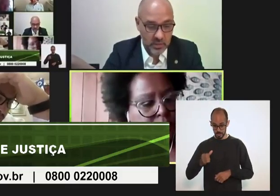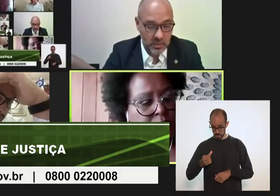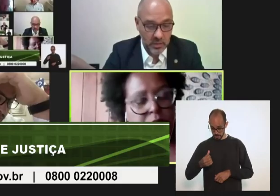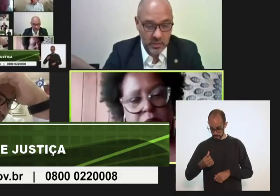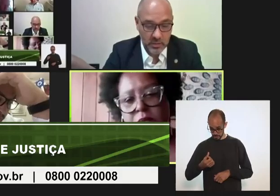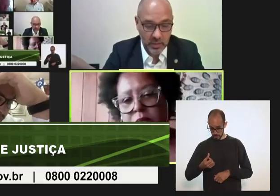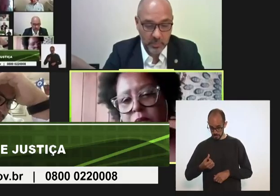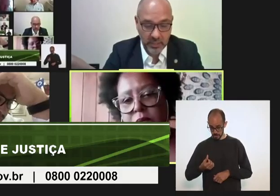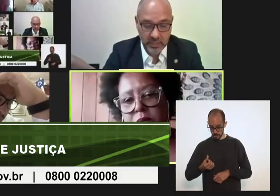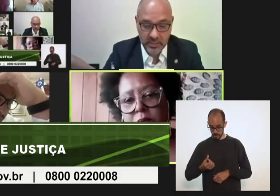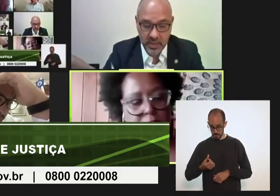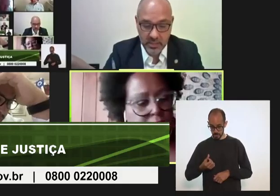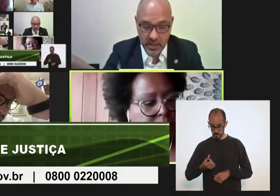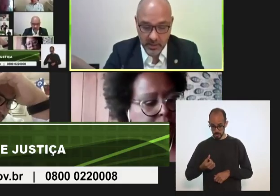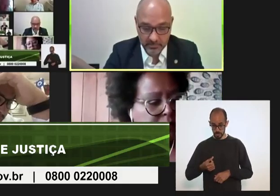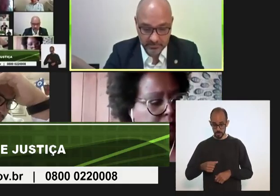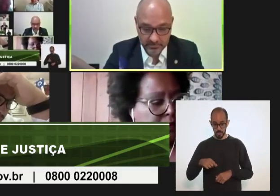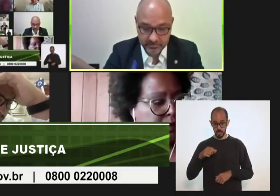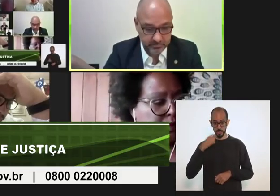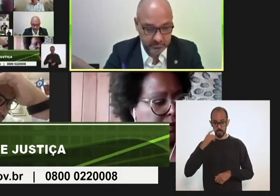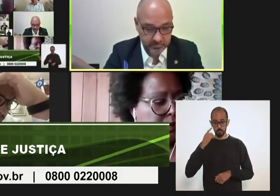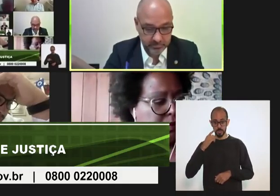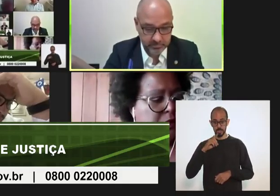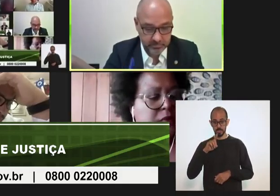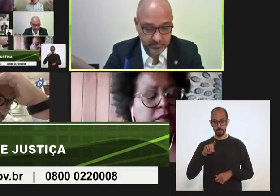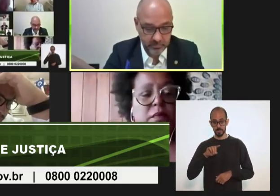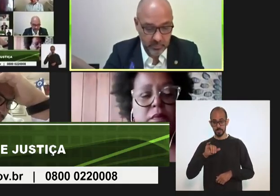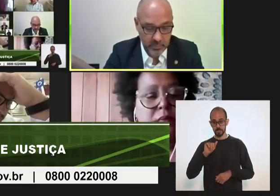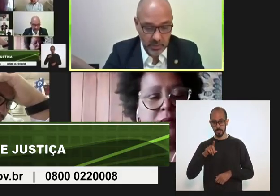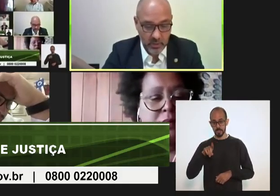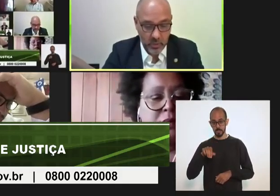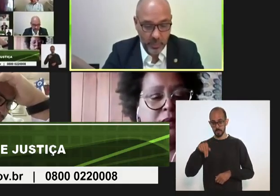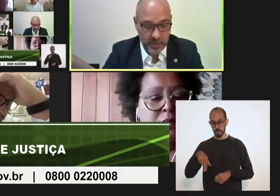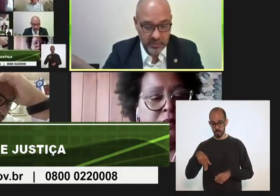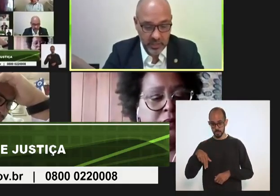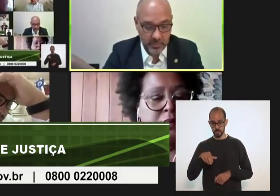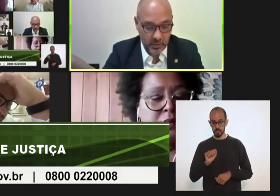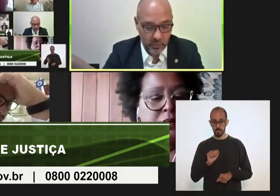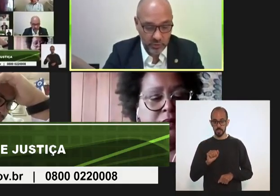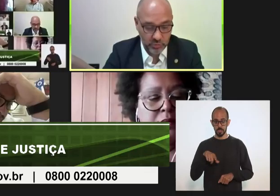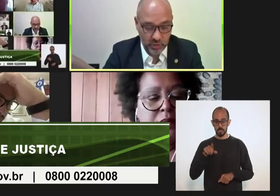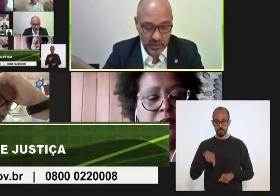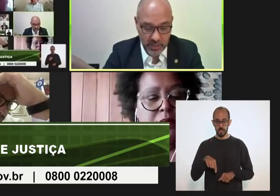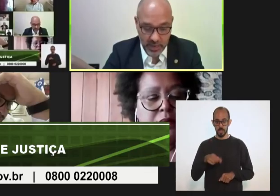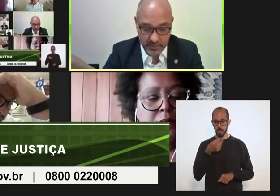41. Projeto de lei...